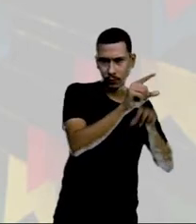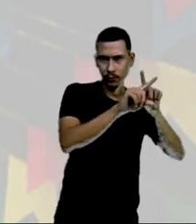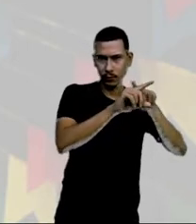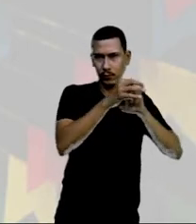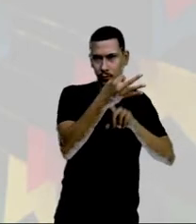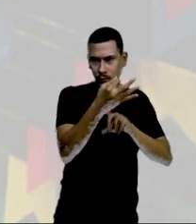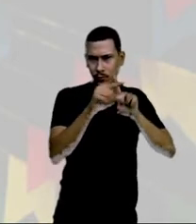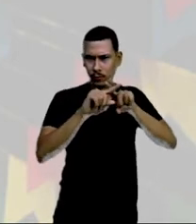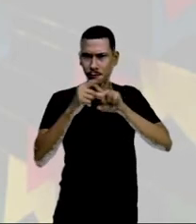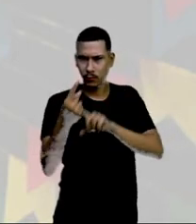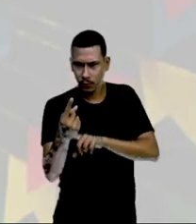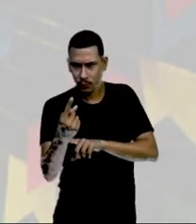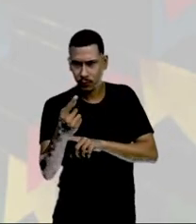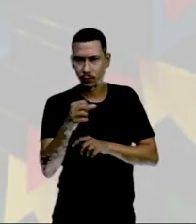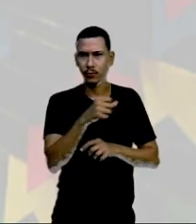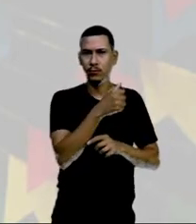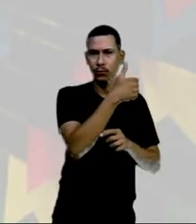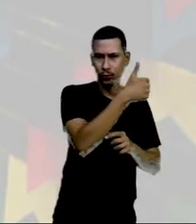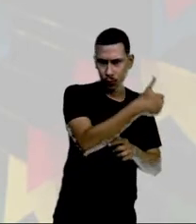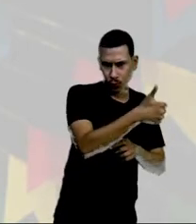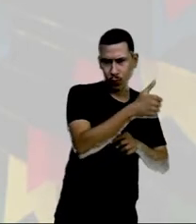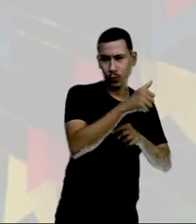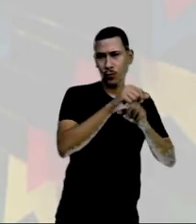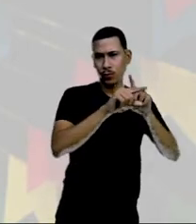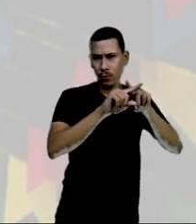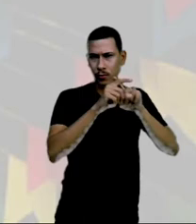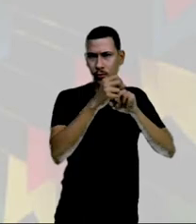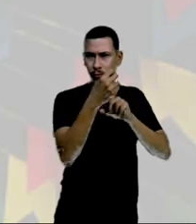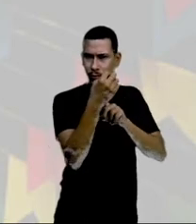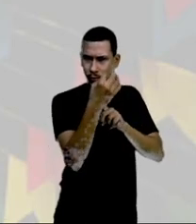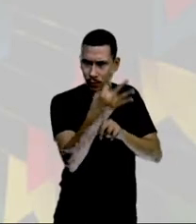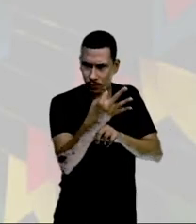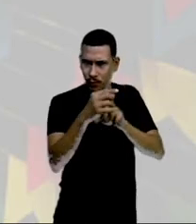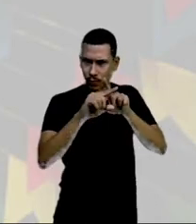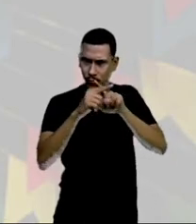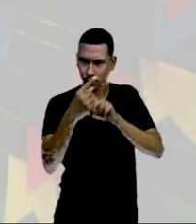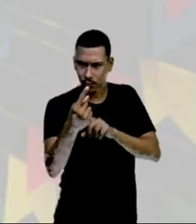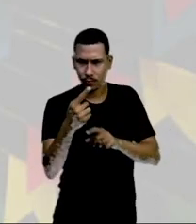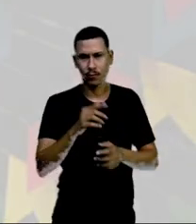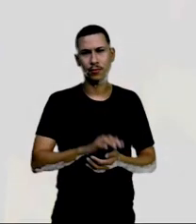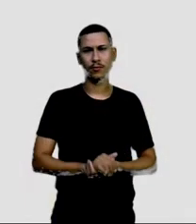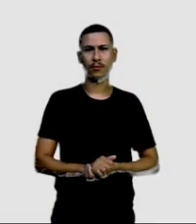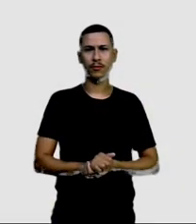3 por 1 e nem 3 por 2 por 2. Tudo